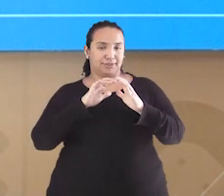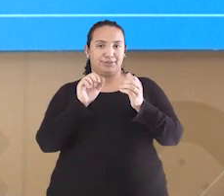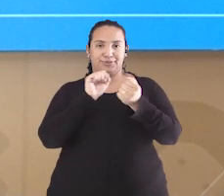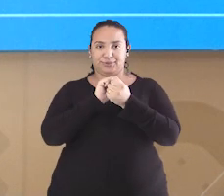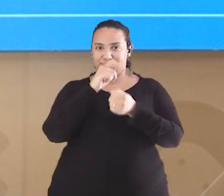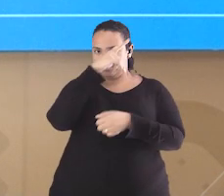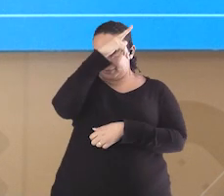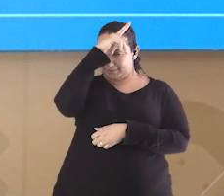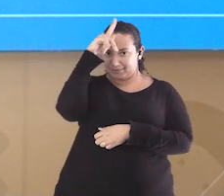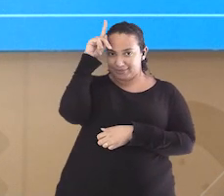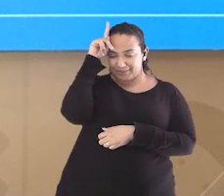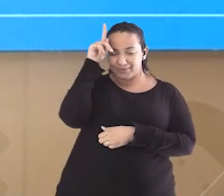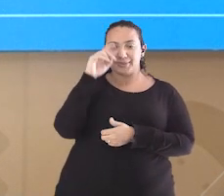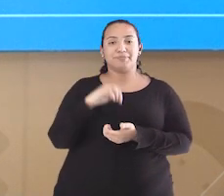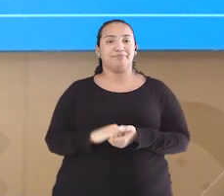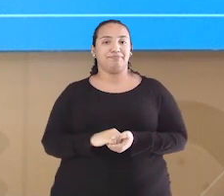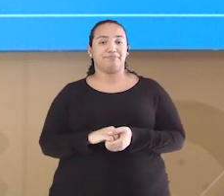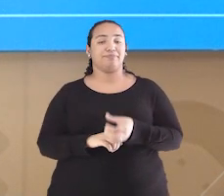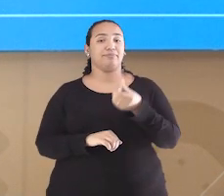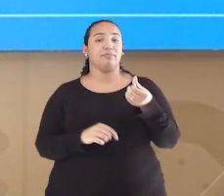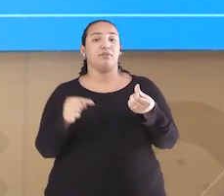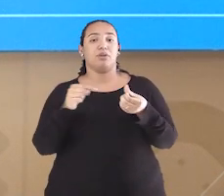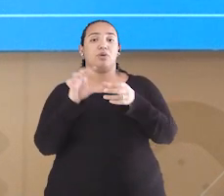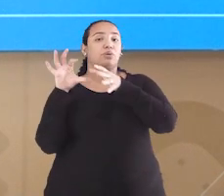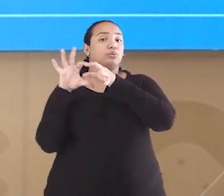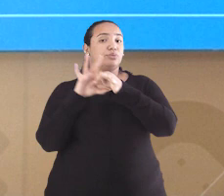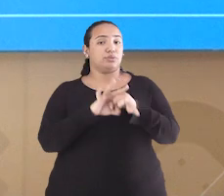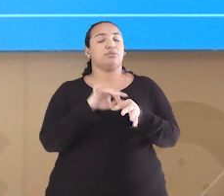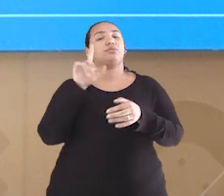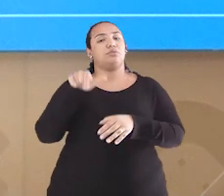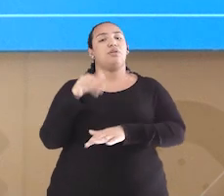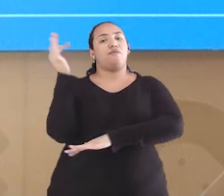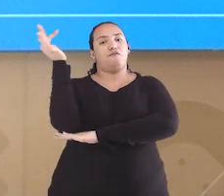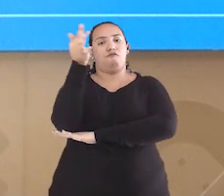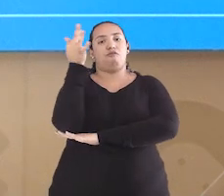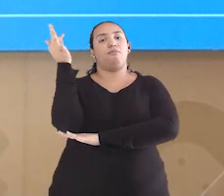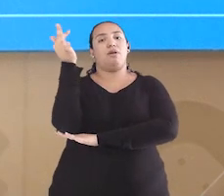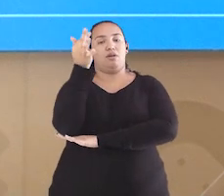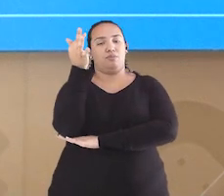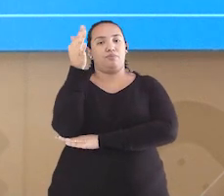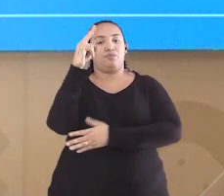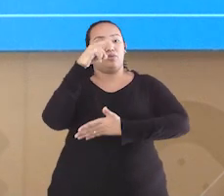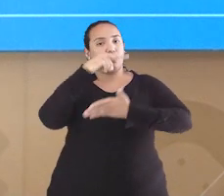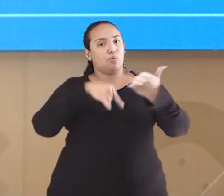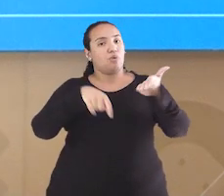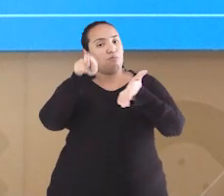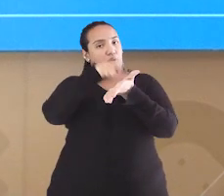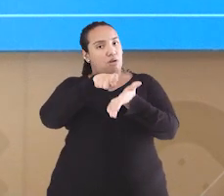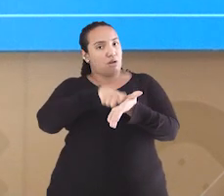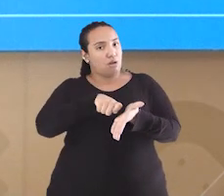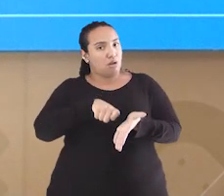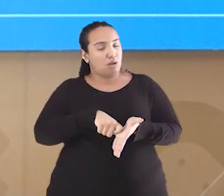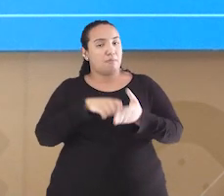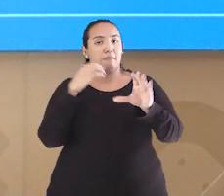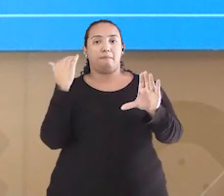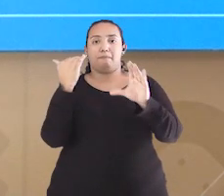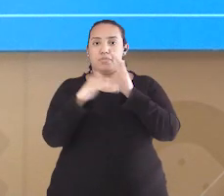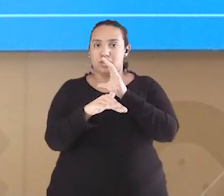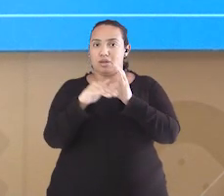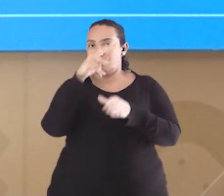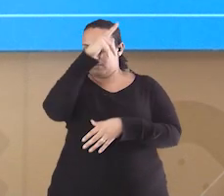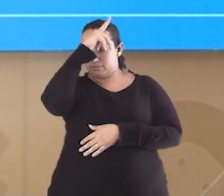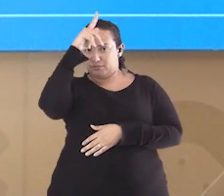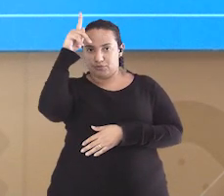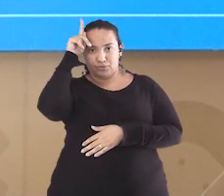comunicando com a prefeitura e as autoridades. E o contexto é bem formal. É a escrita de um documento que será enviado para um